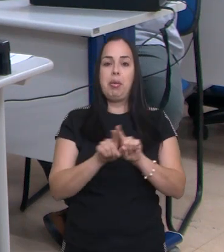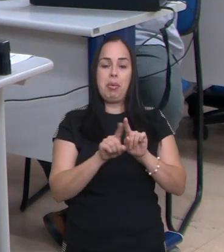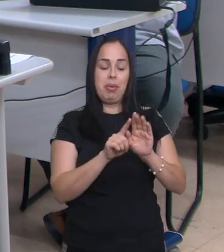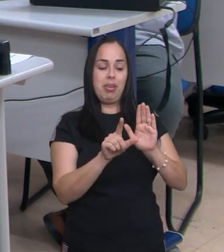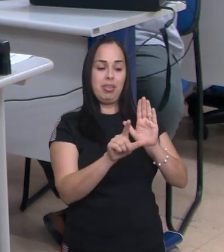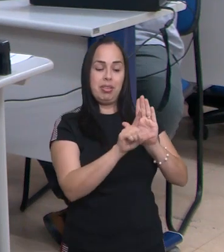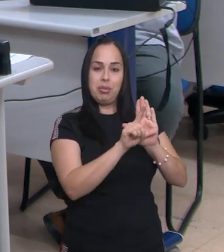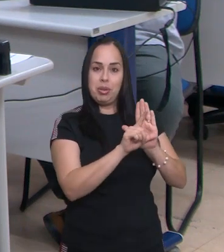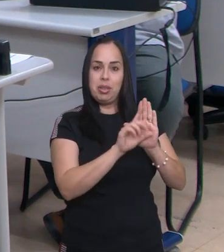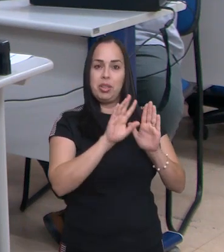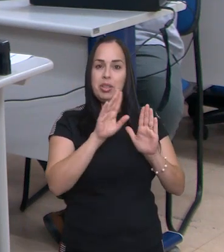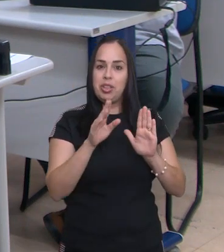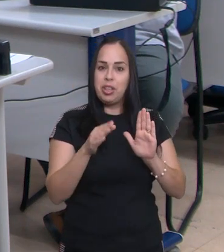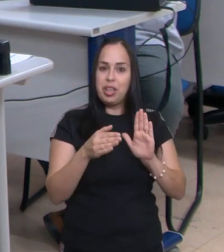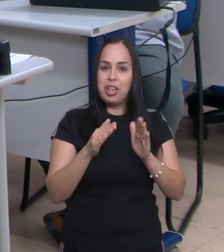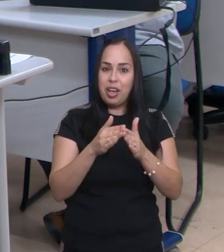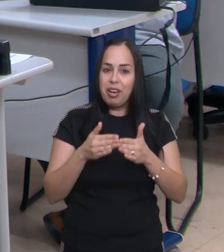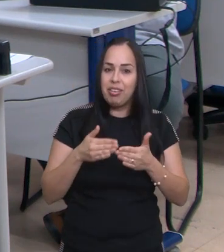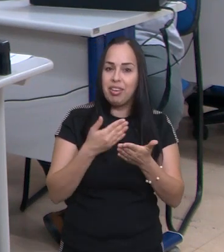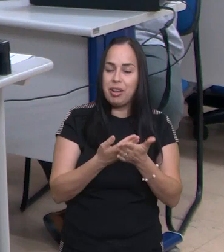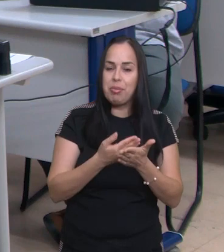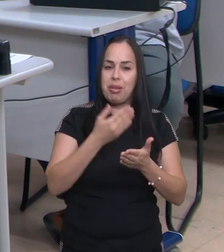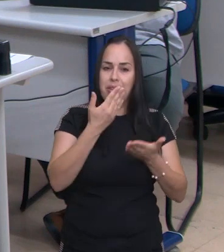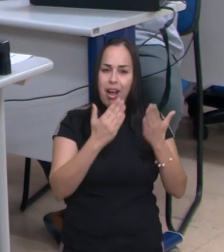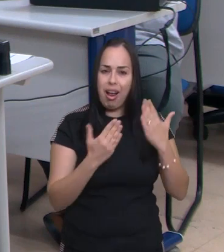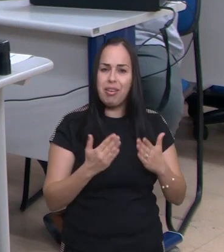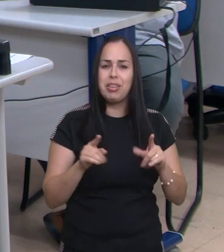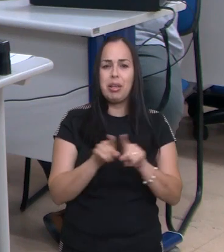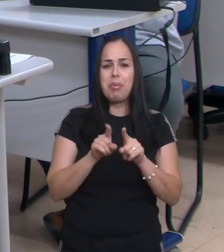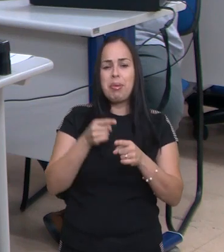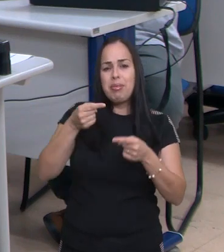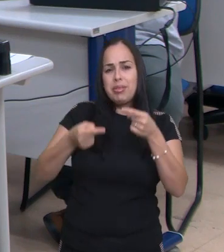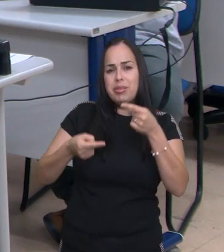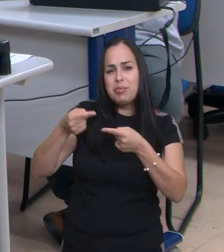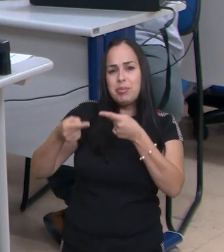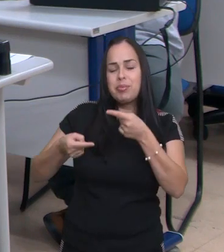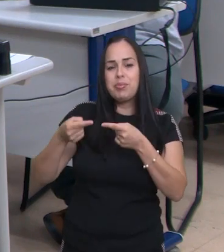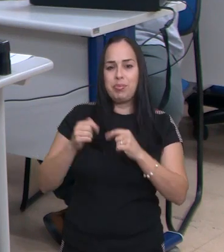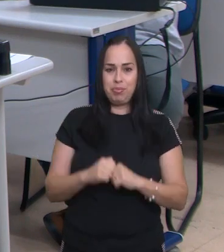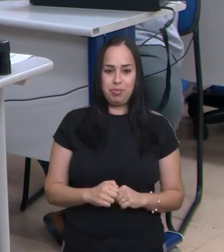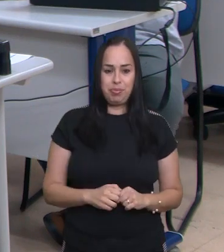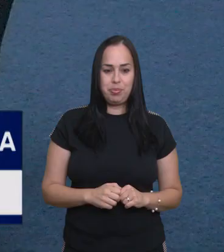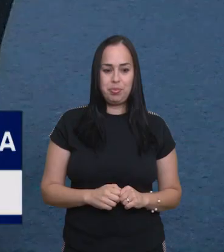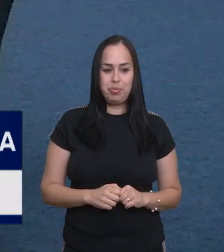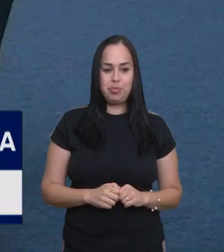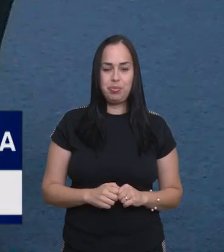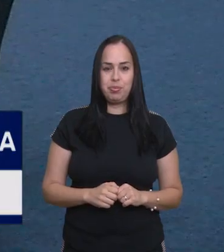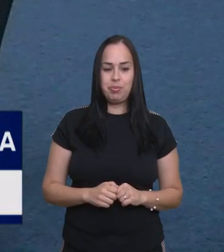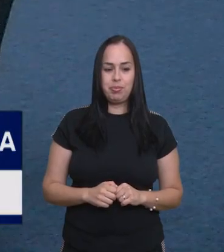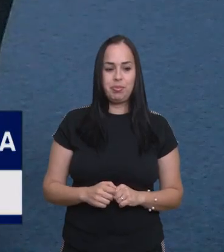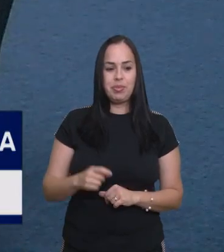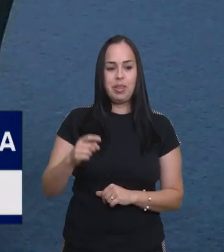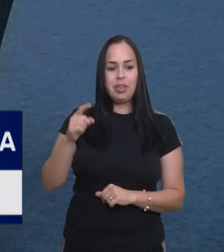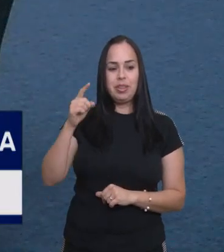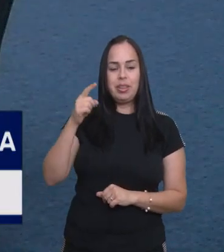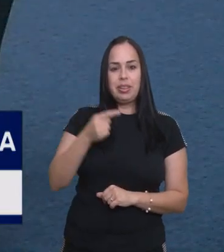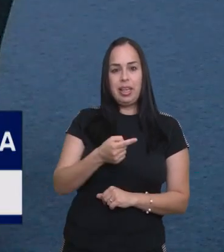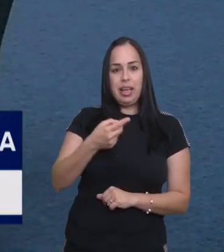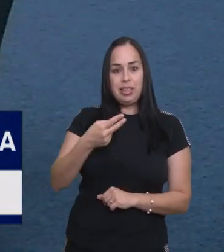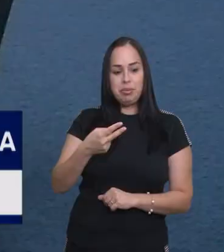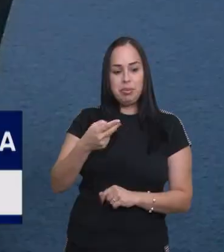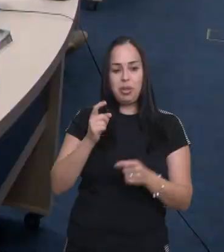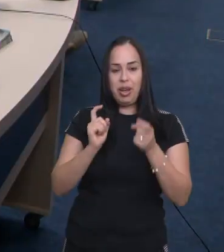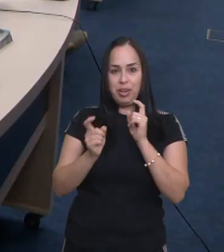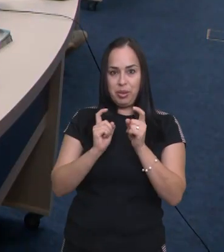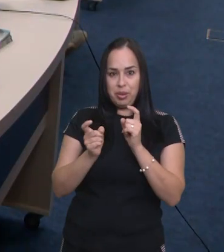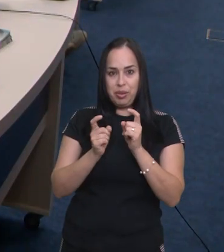de requerimentos, indicações e moções, além do debate de assuntos de interesse público em plenário. Durante a 12ª